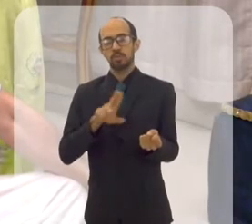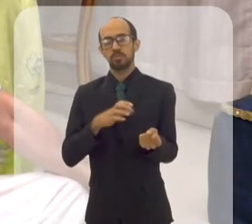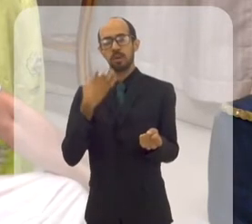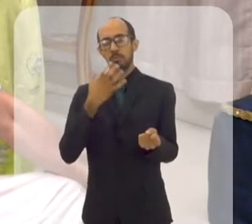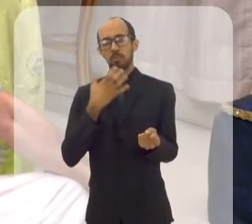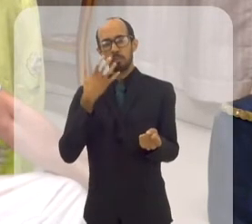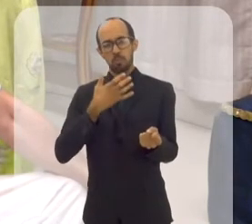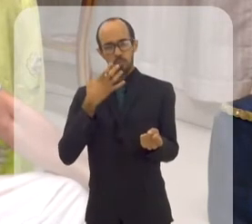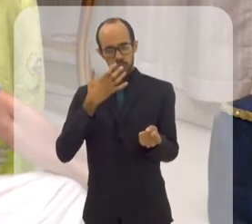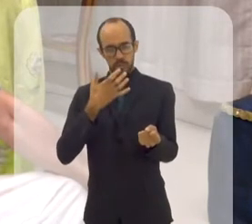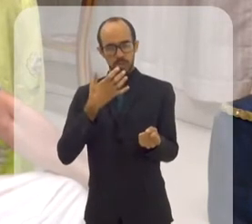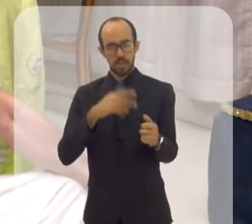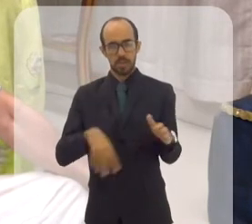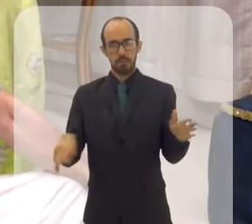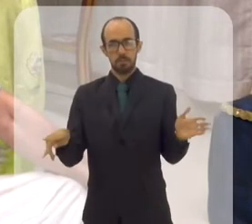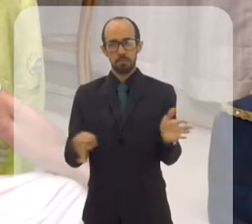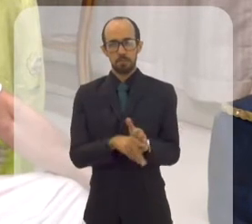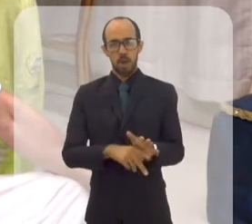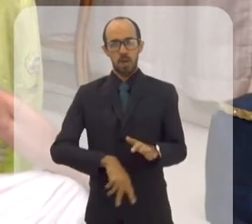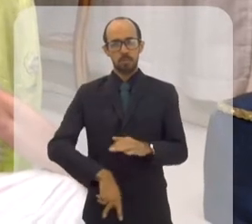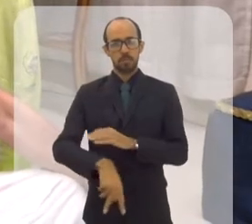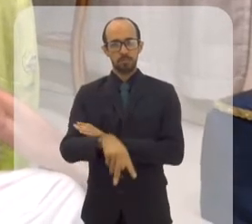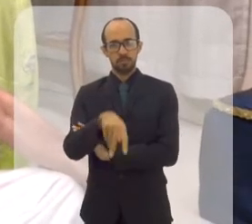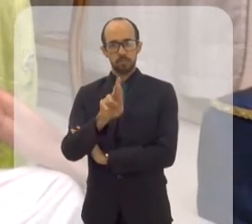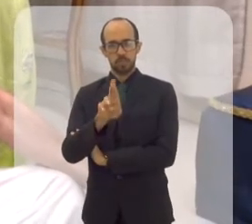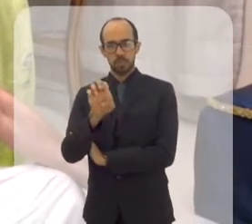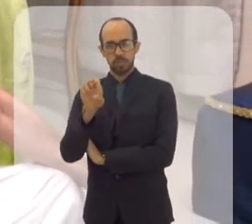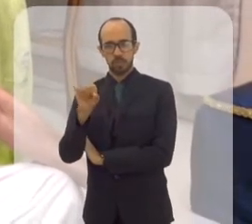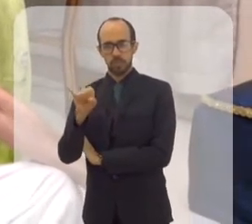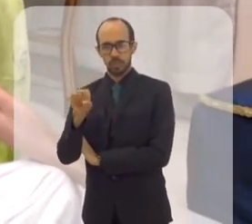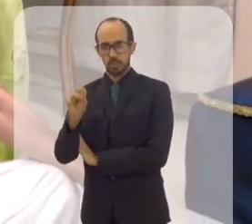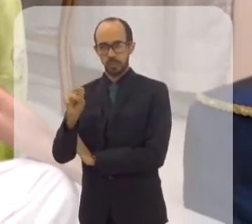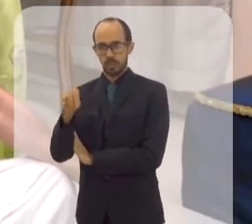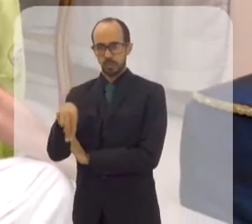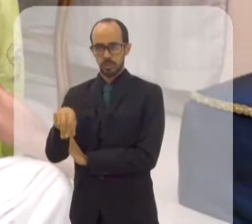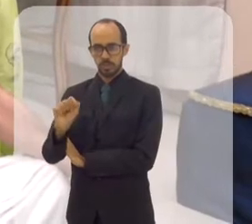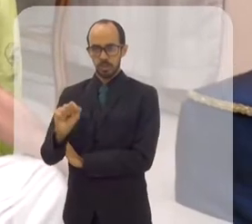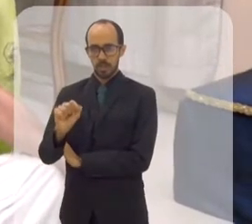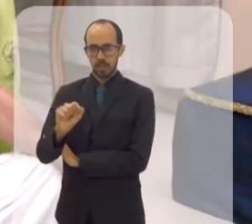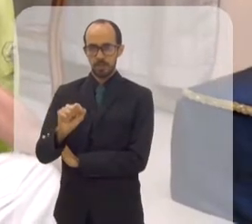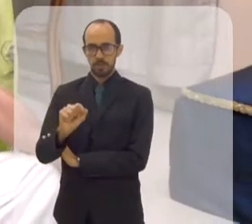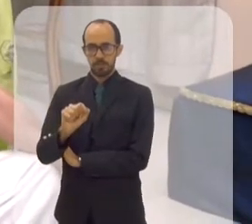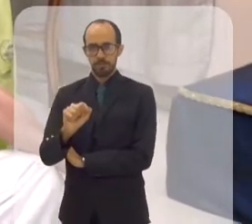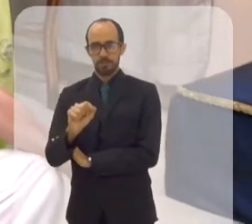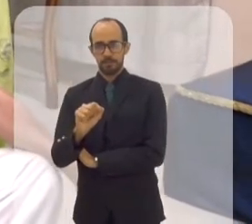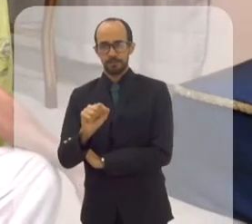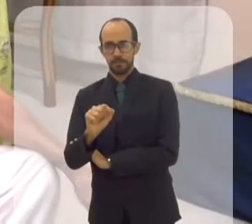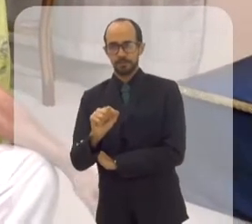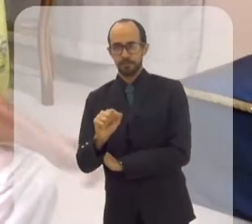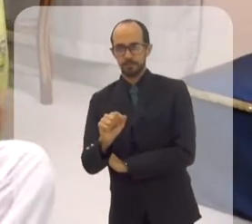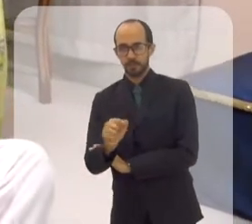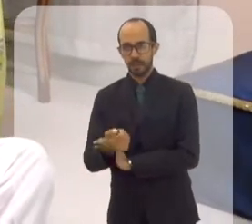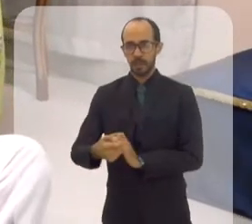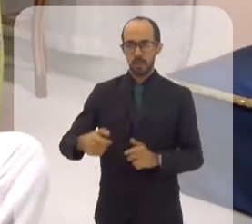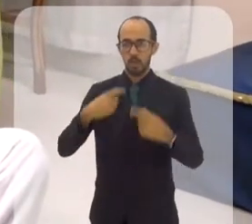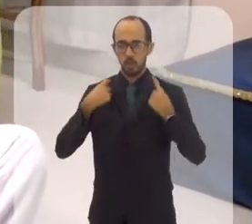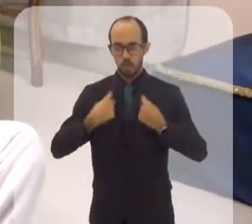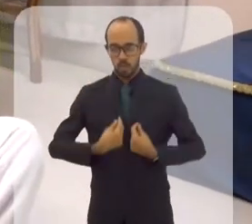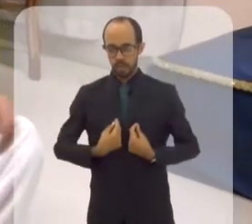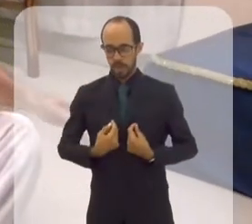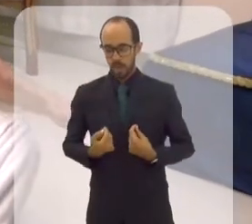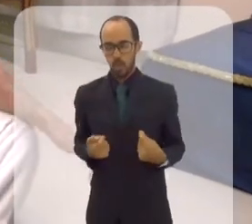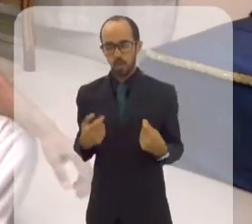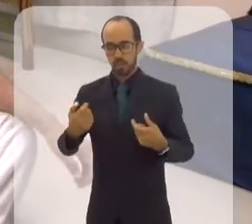Hare Krishna, Krishna Krishna, Hare Hare, Hare Rama, Hare Rama, Rama Rama, Hare Hare, Hare Krishna, Hare Krishna,